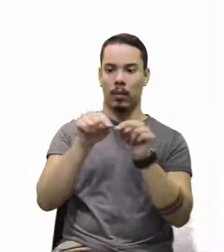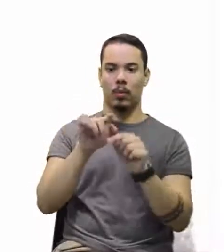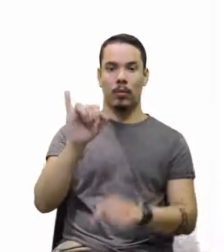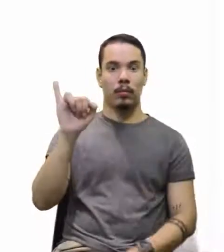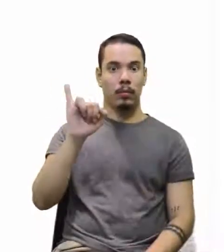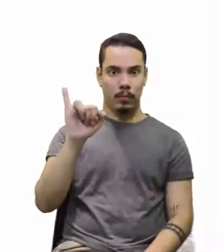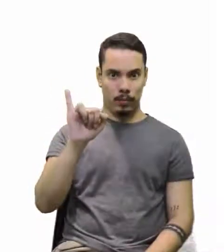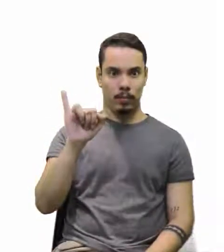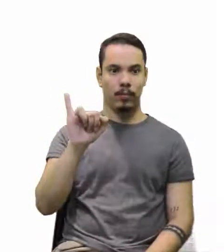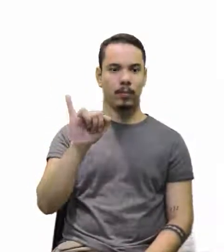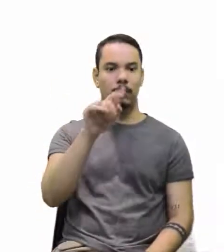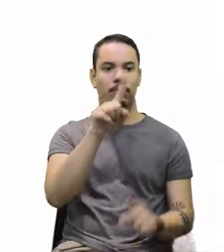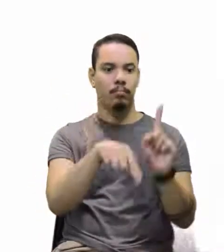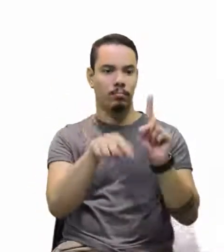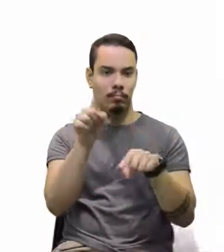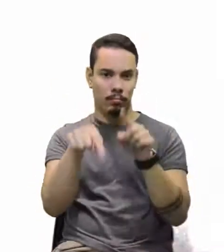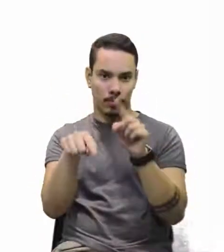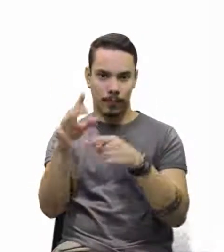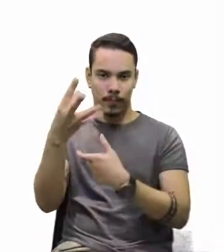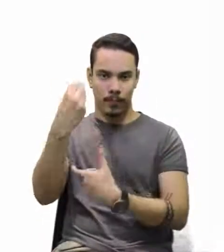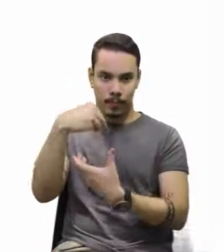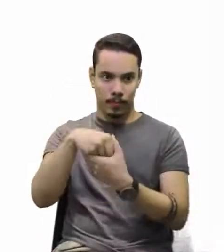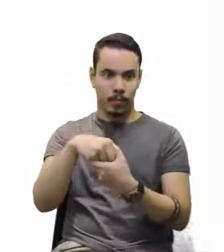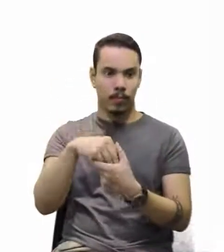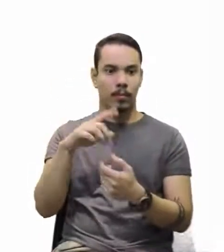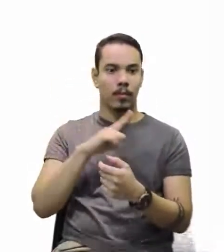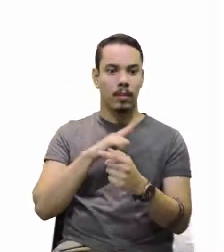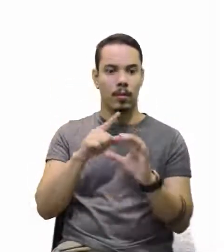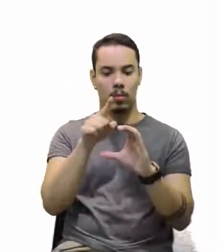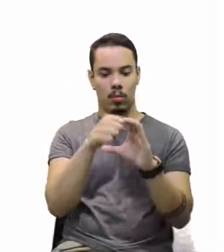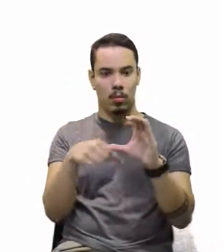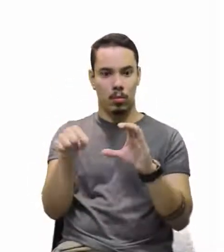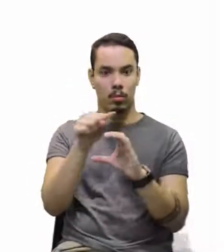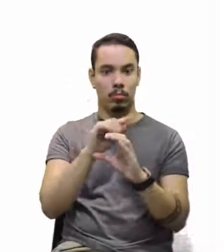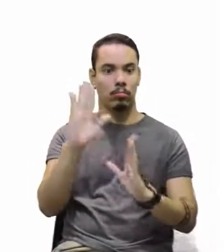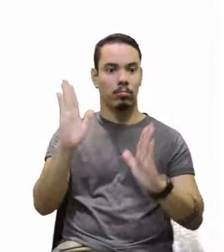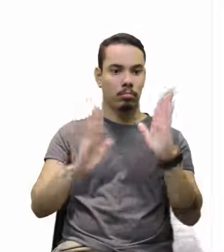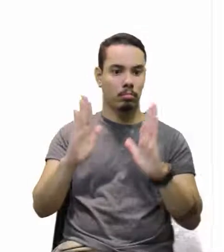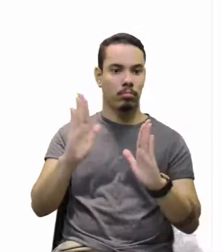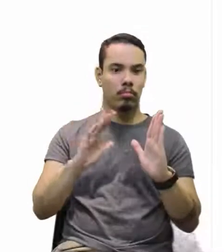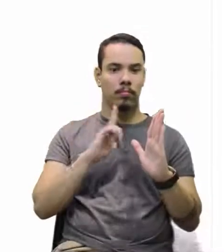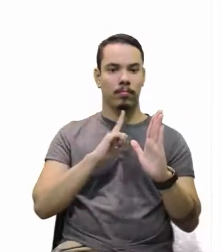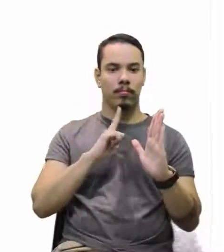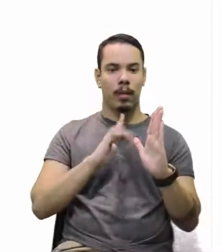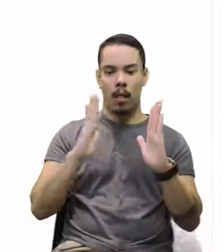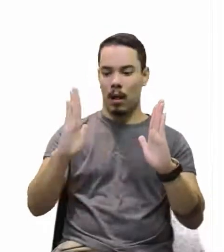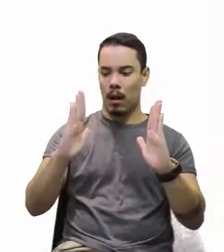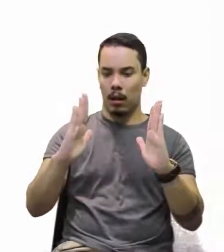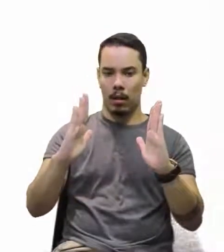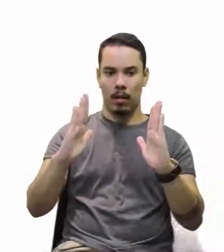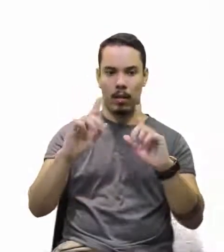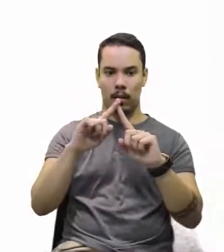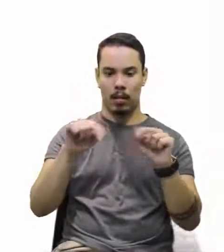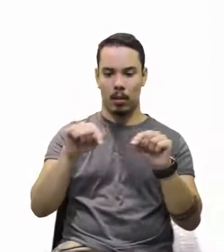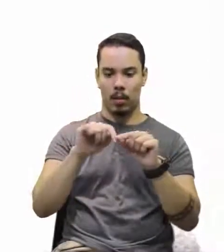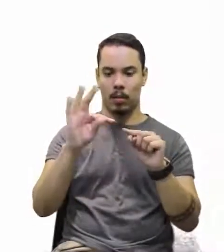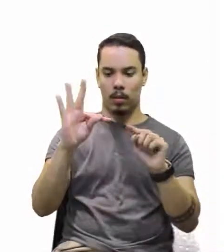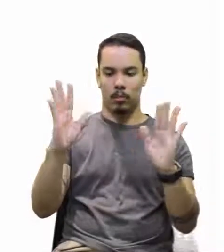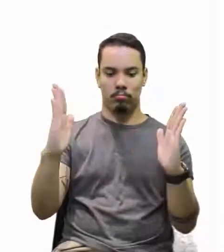I, variação da corrente, em um circuito durante um certo intervalo de tempo, delta